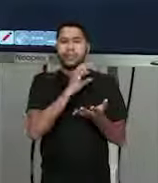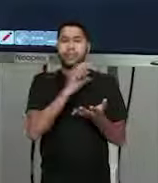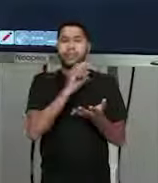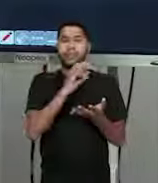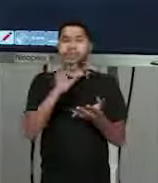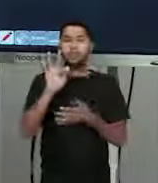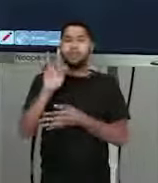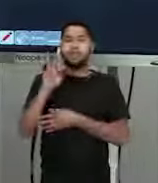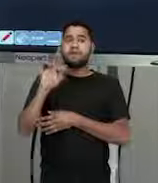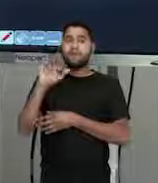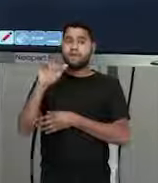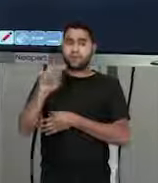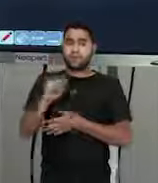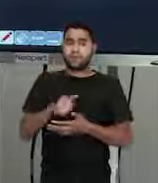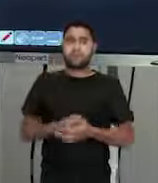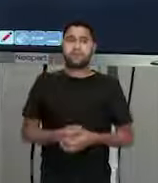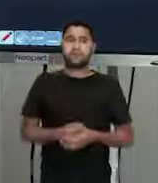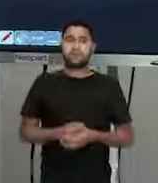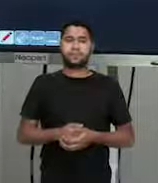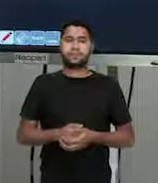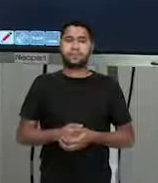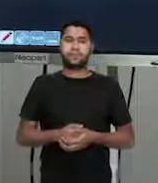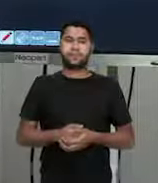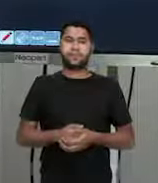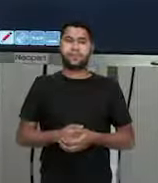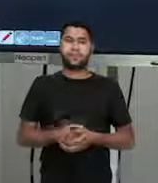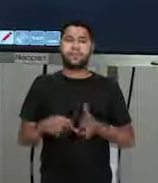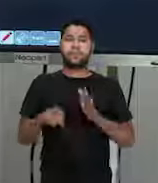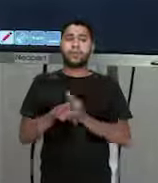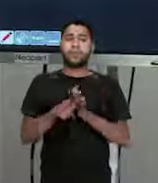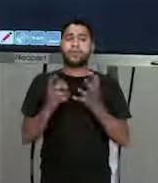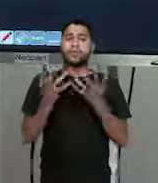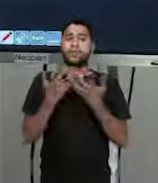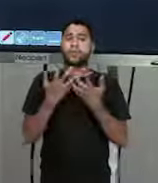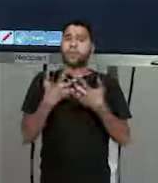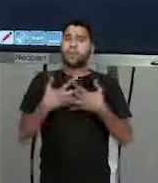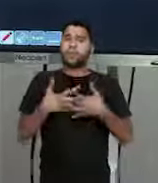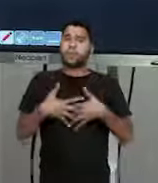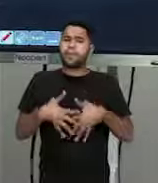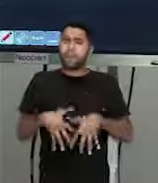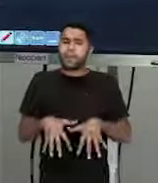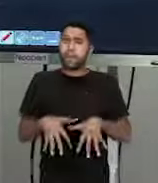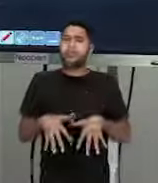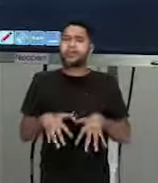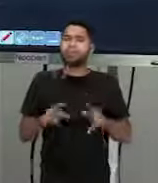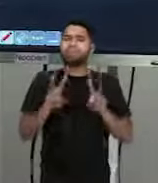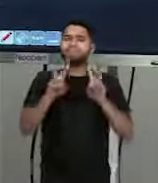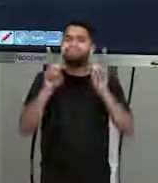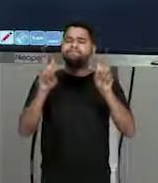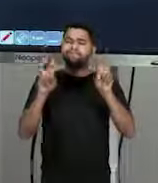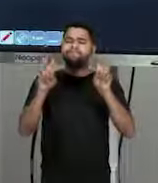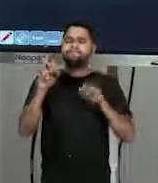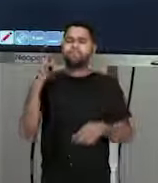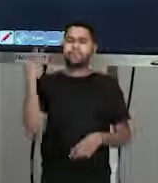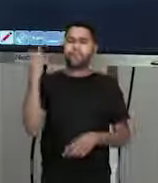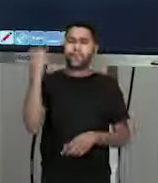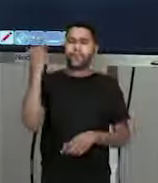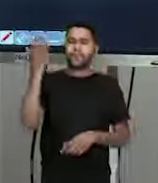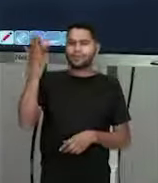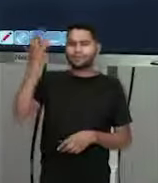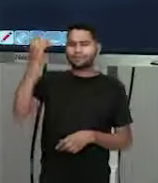fria. O rendimento da máquina foi um assunto importante naquela